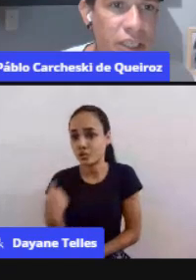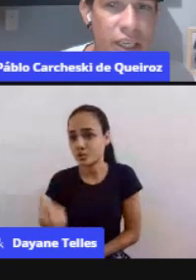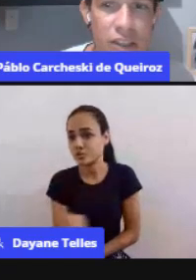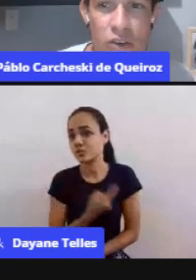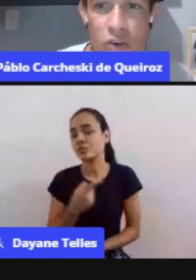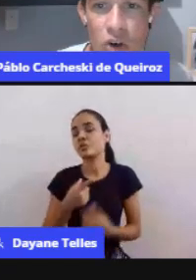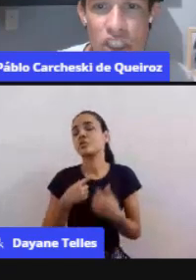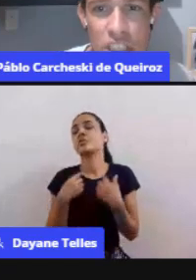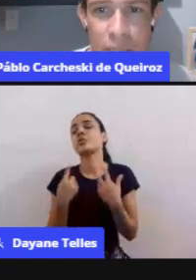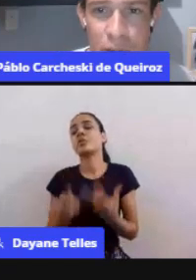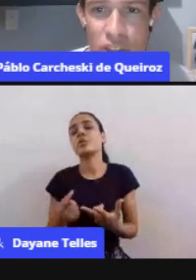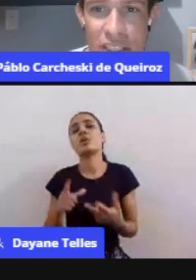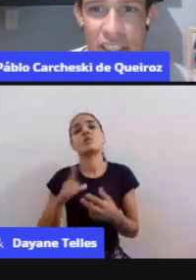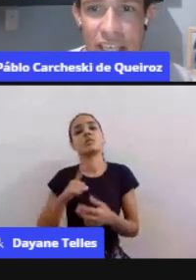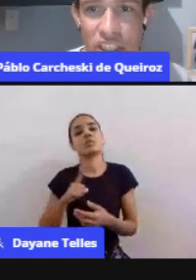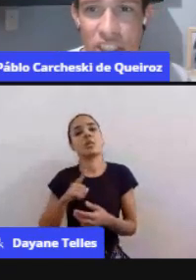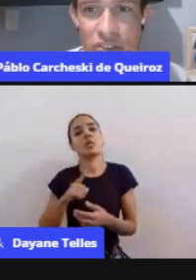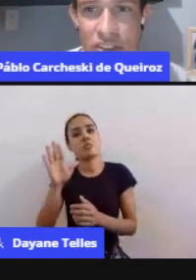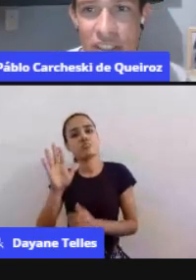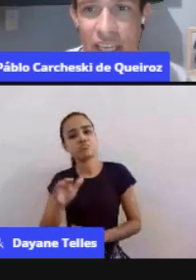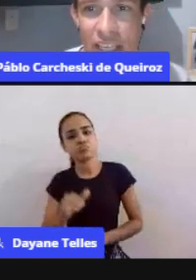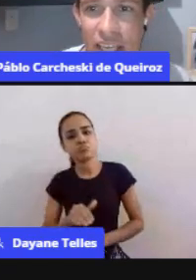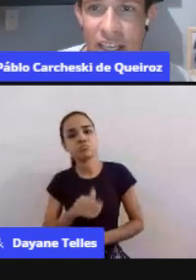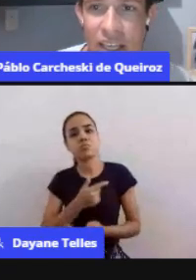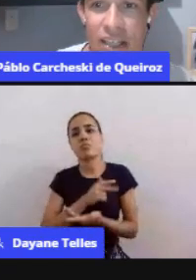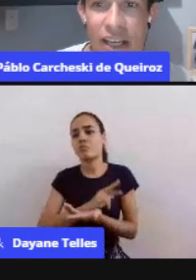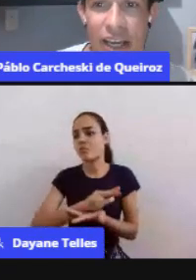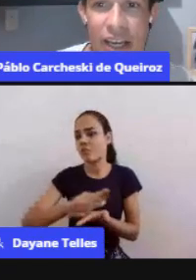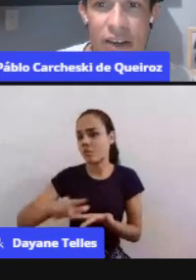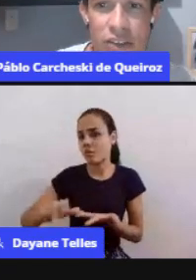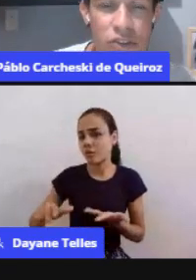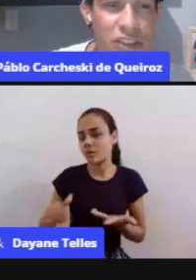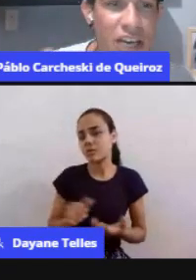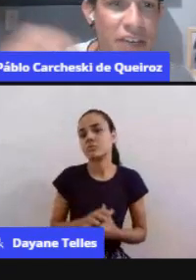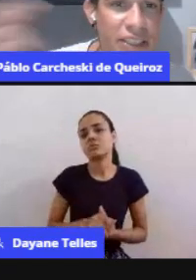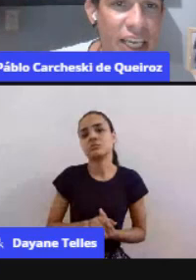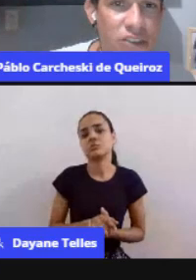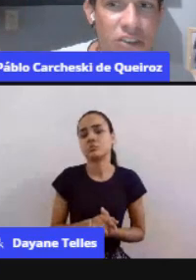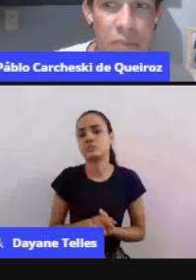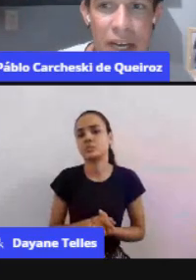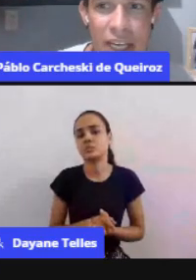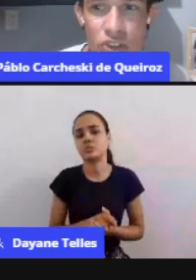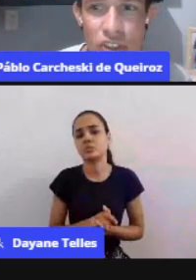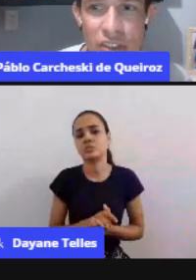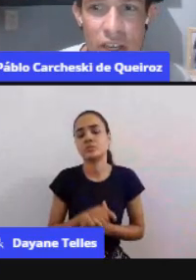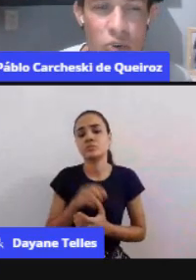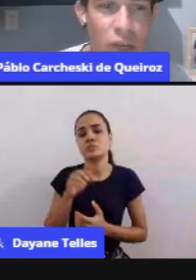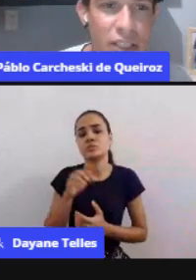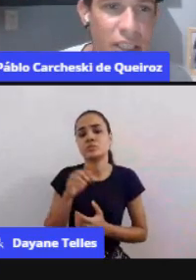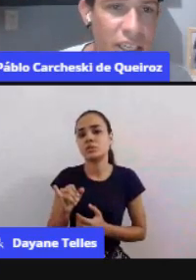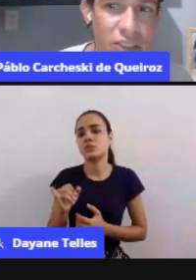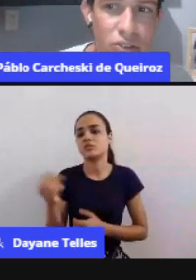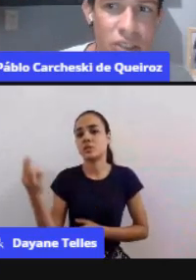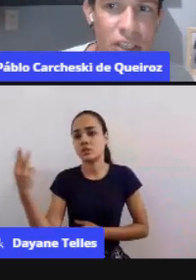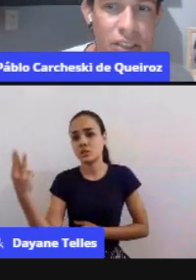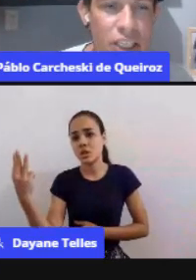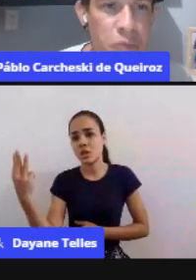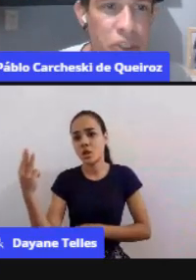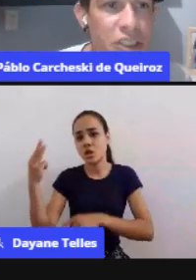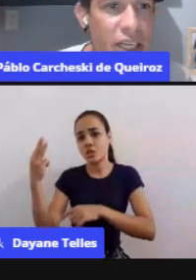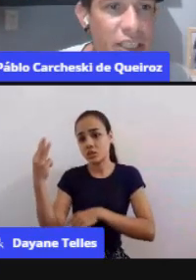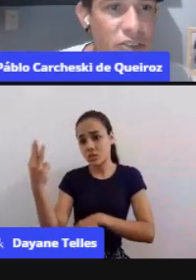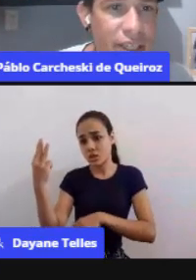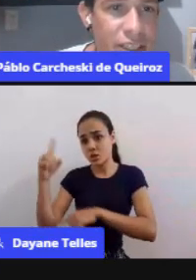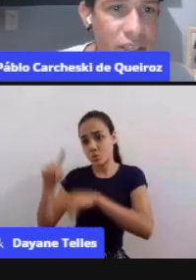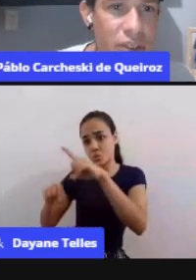Então, porque, igual a gente pegou na internet ali, você tem, né? Se você levar 3, você vai pagar 2, né? 1 é tanto,